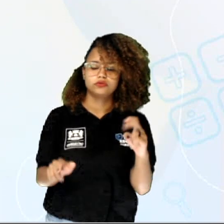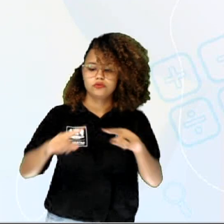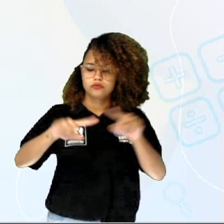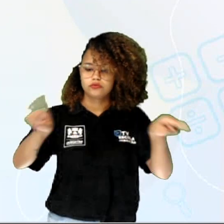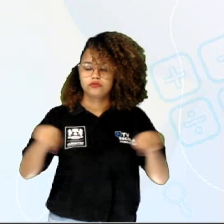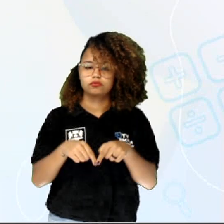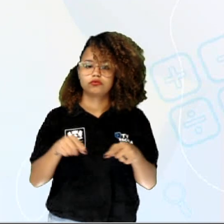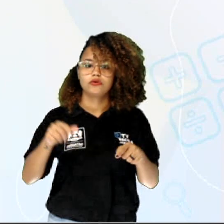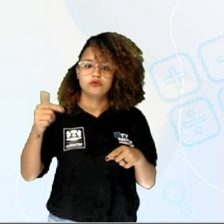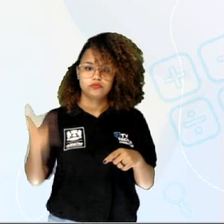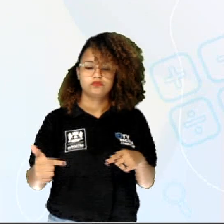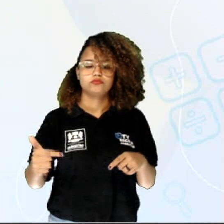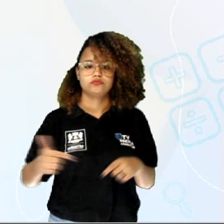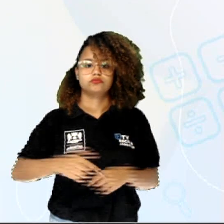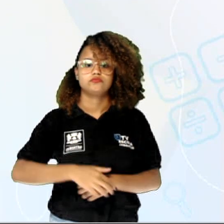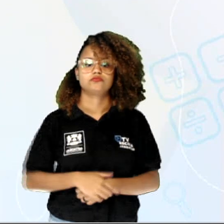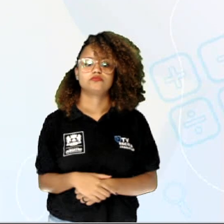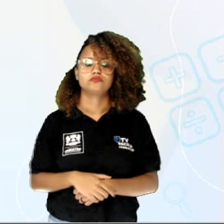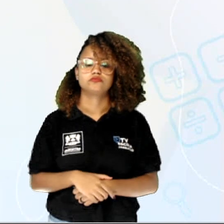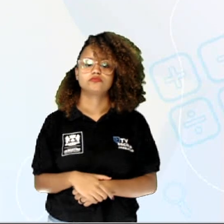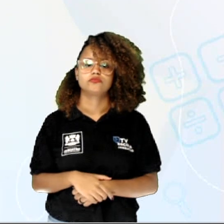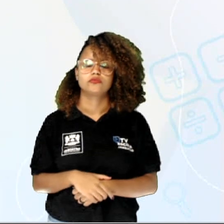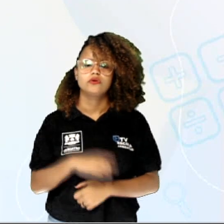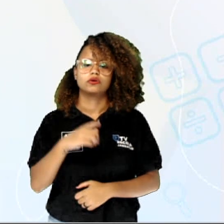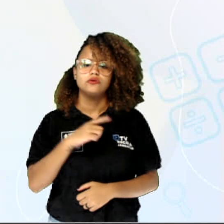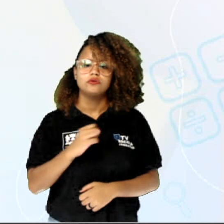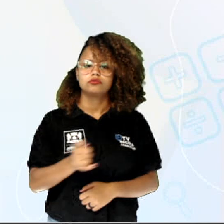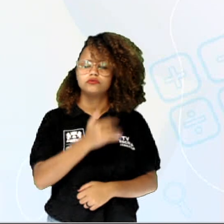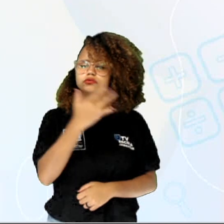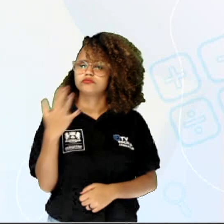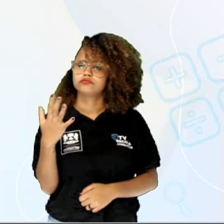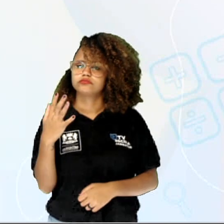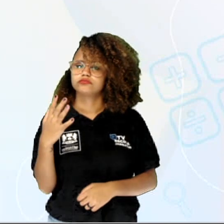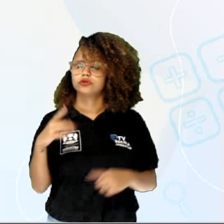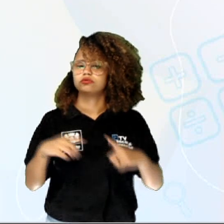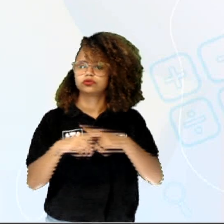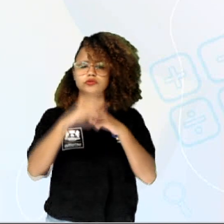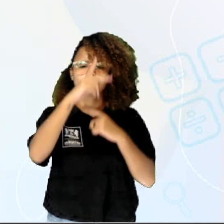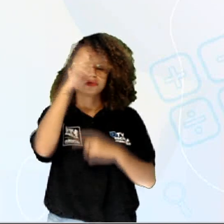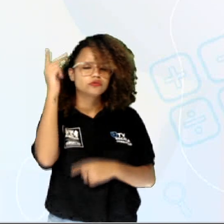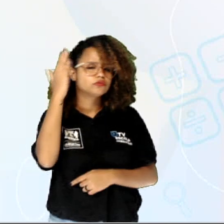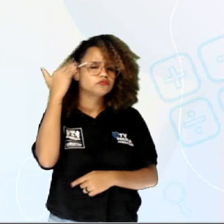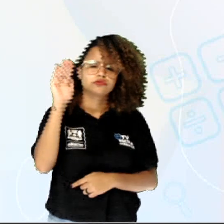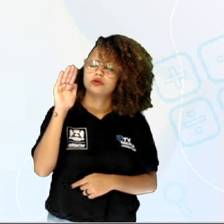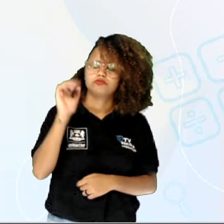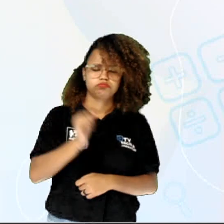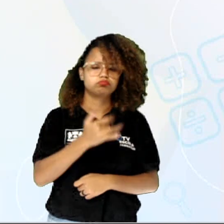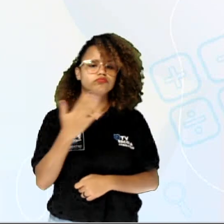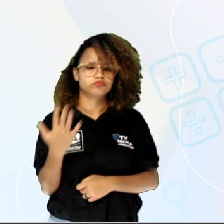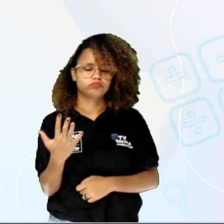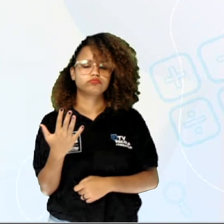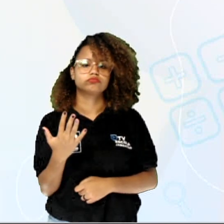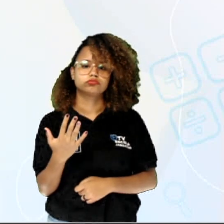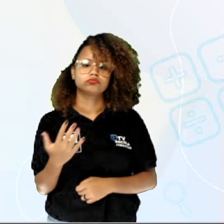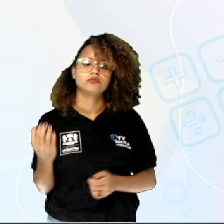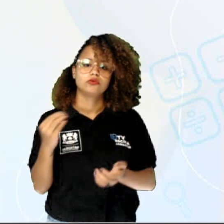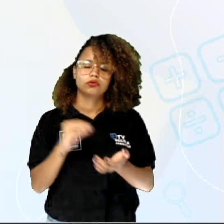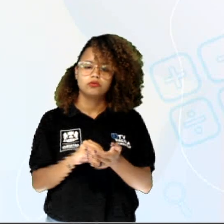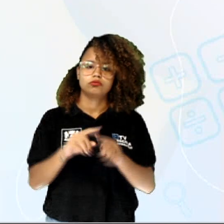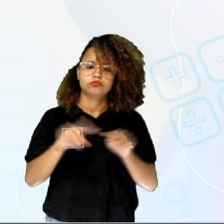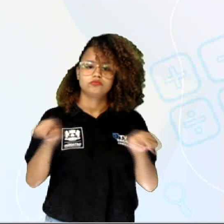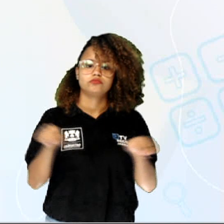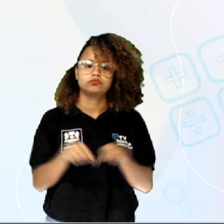que a última vai ficar como tarefa para a semana que vem. Vamos lá para a primeira questão. Considerando que em uma festa, cada 5 pessoas ocupavam a área de